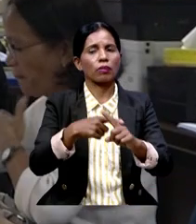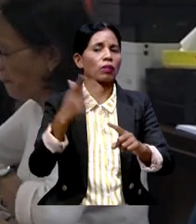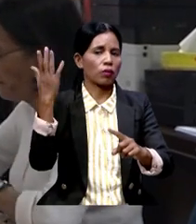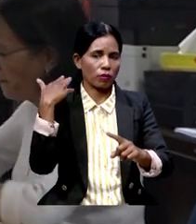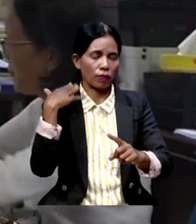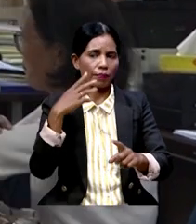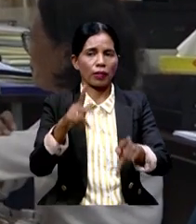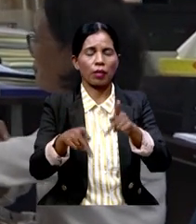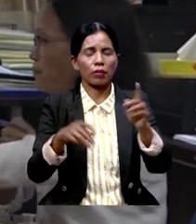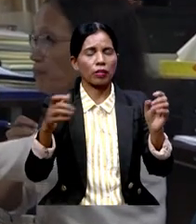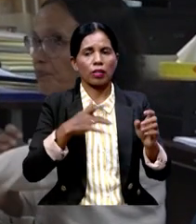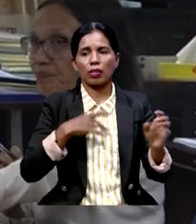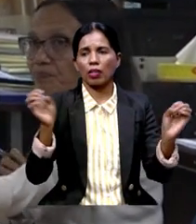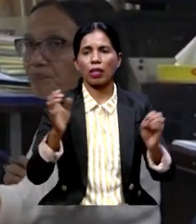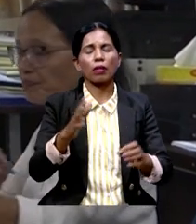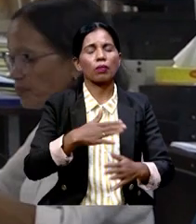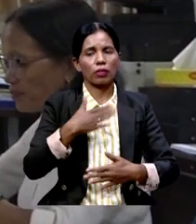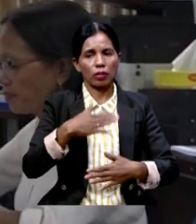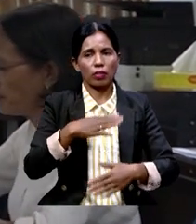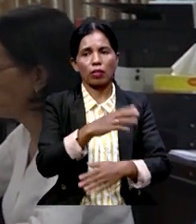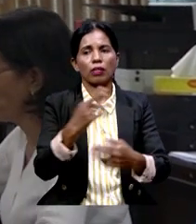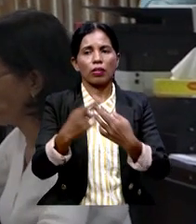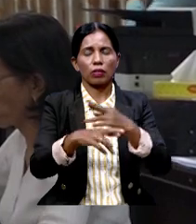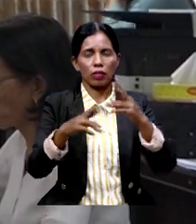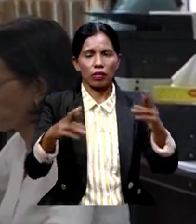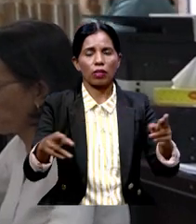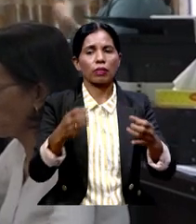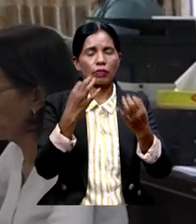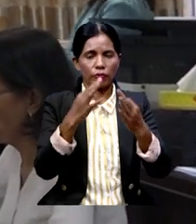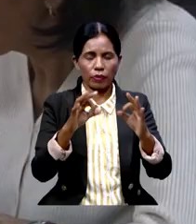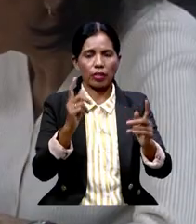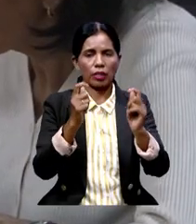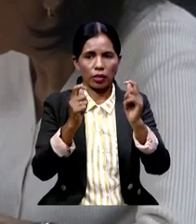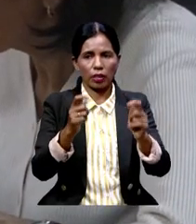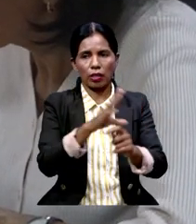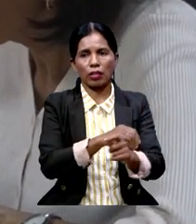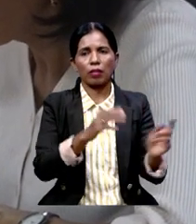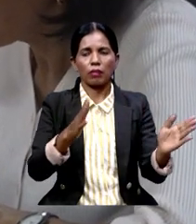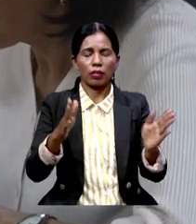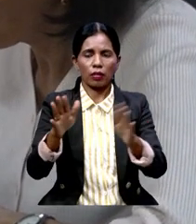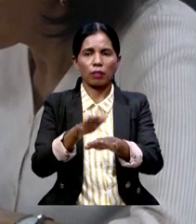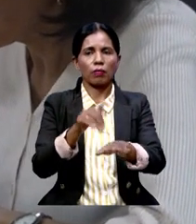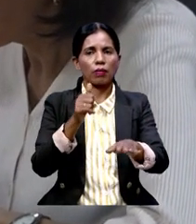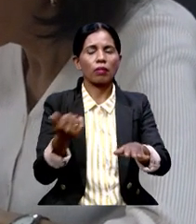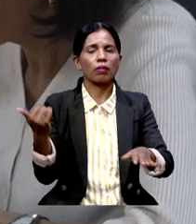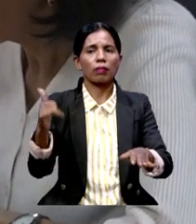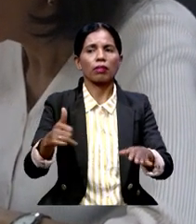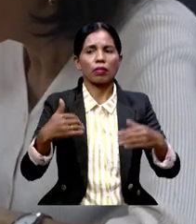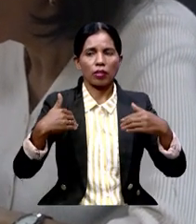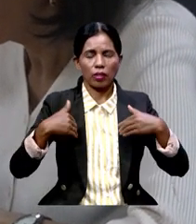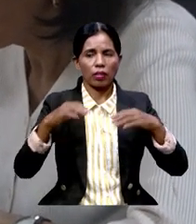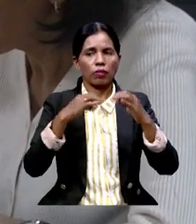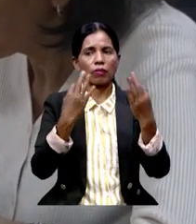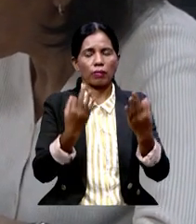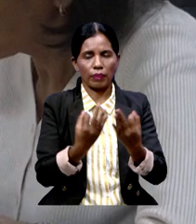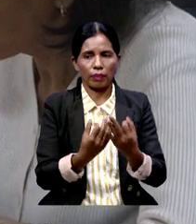aplicante balon la satisfaz o resultado final do teste, né, tamba desconfia o processo de recrutamento, né, moço